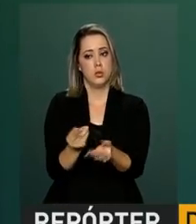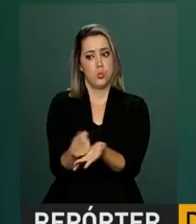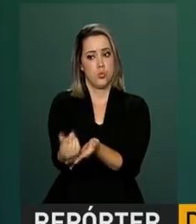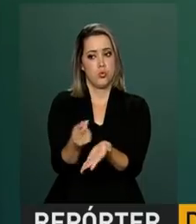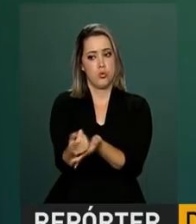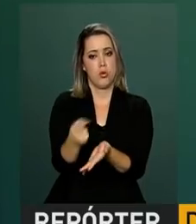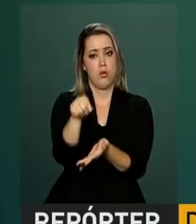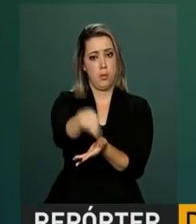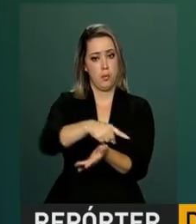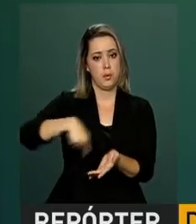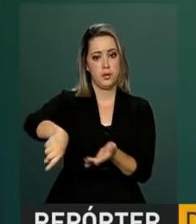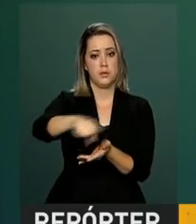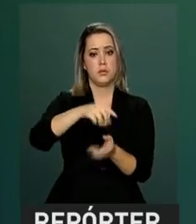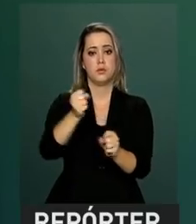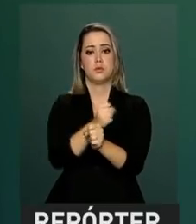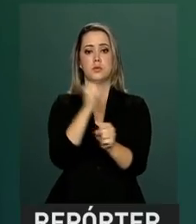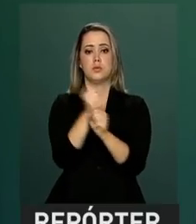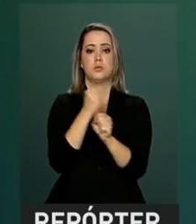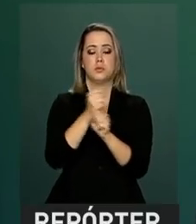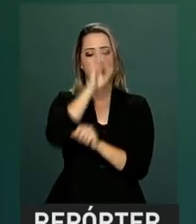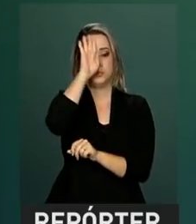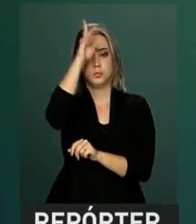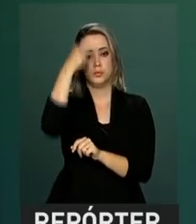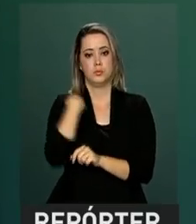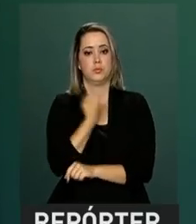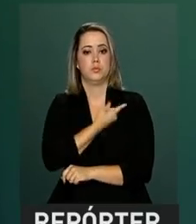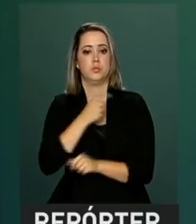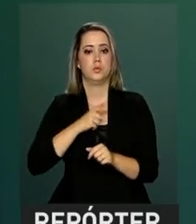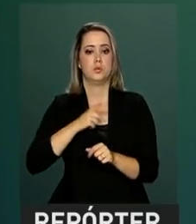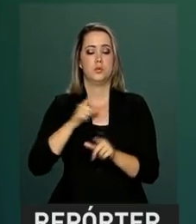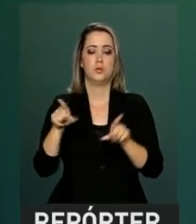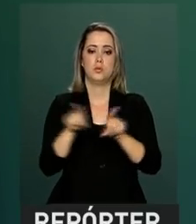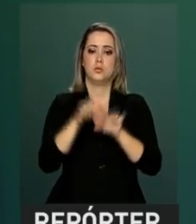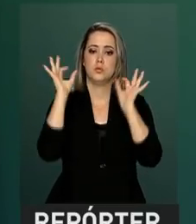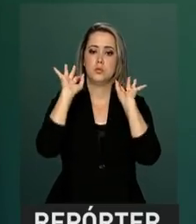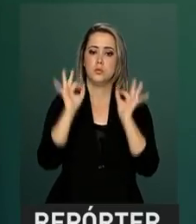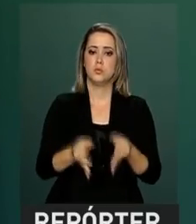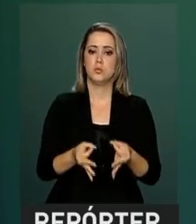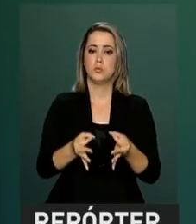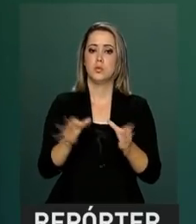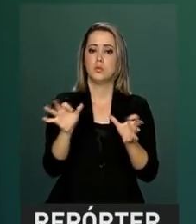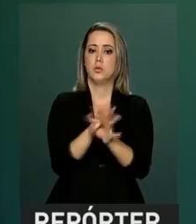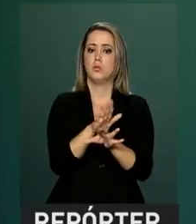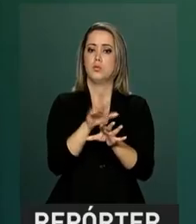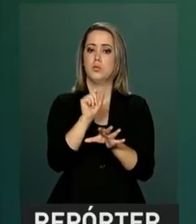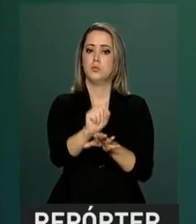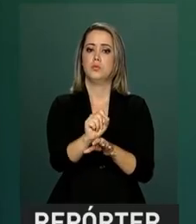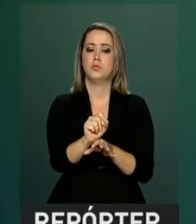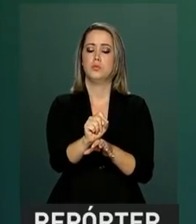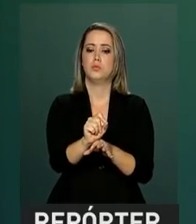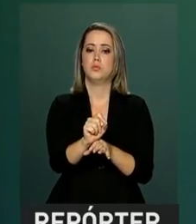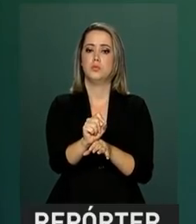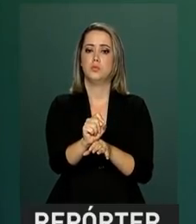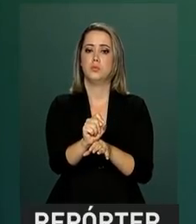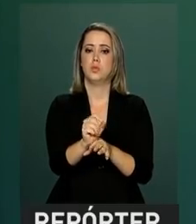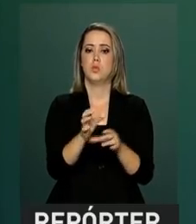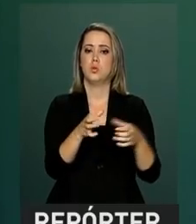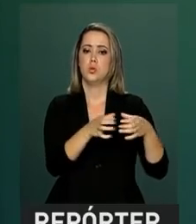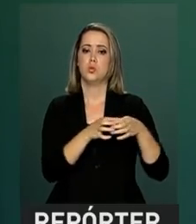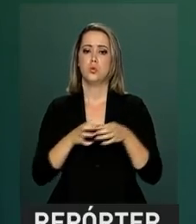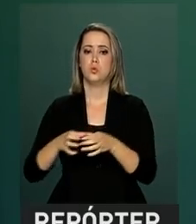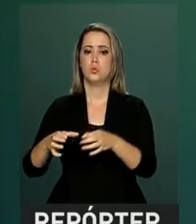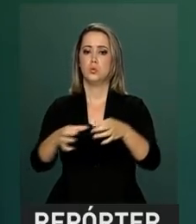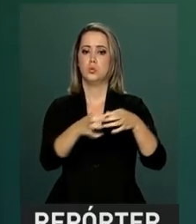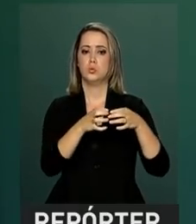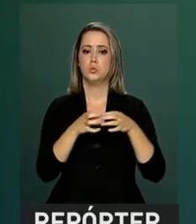recursos para essas obras prioritárias, para que nós tenhamos efetivamente a conclusão, né, de um conjunto